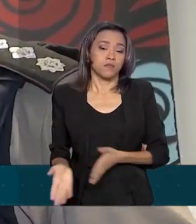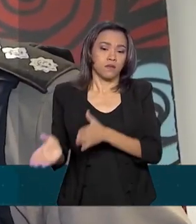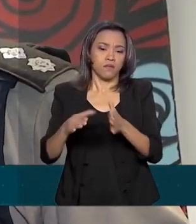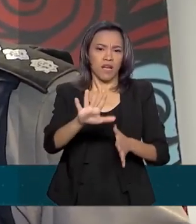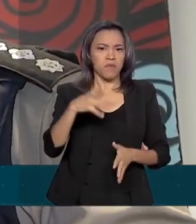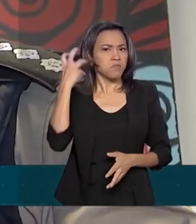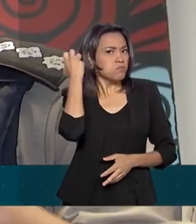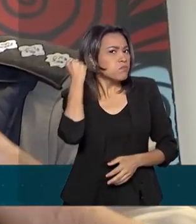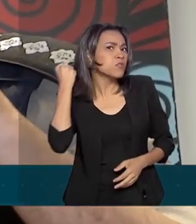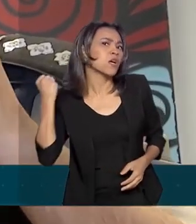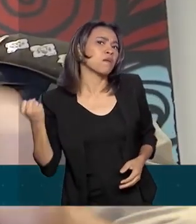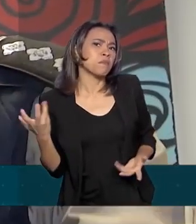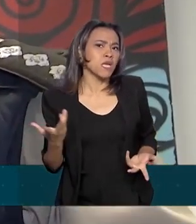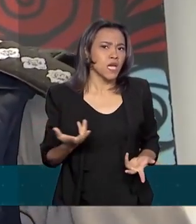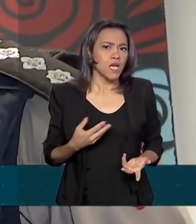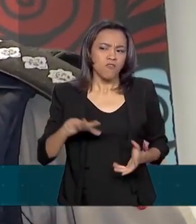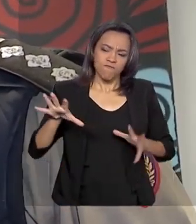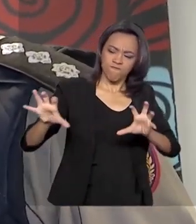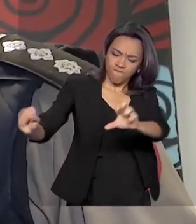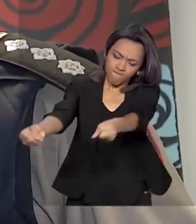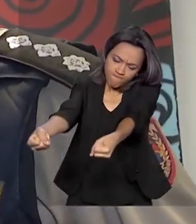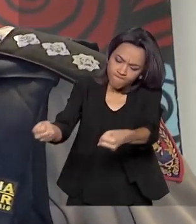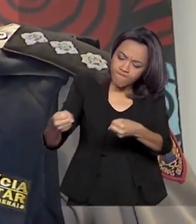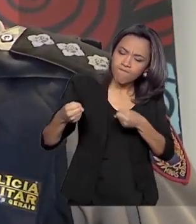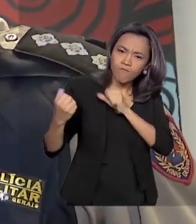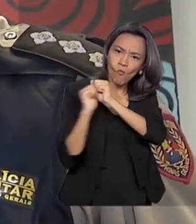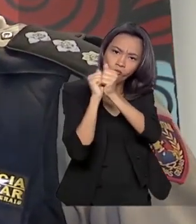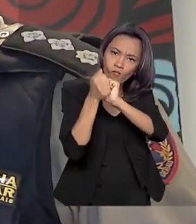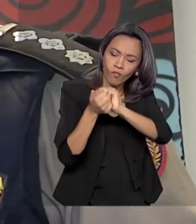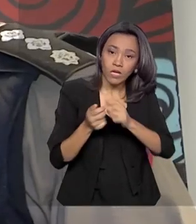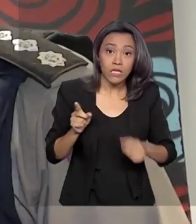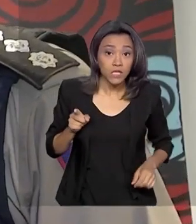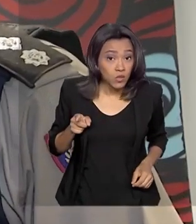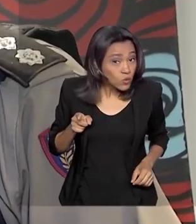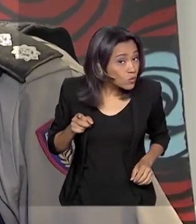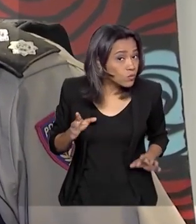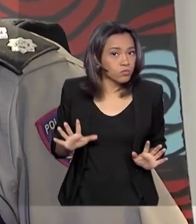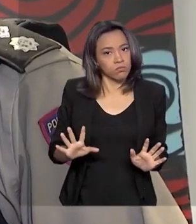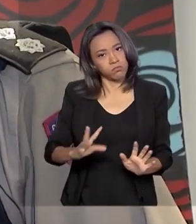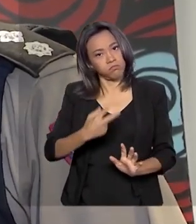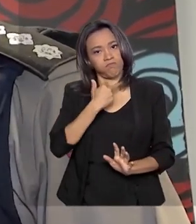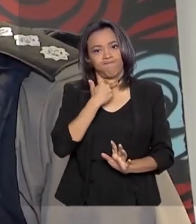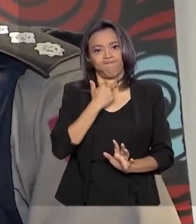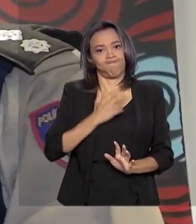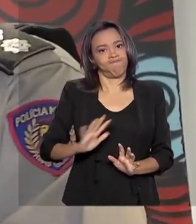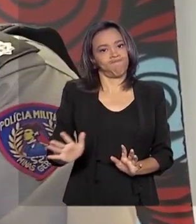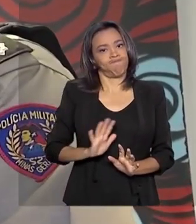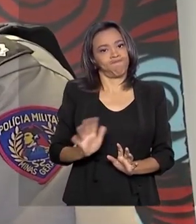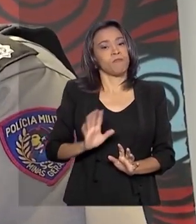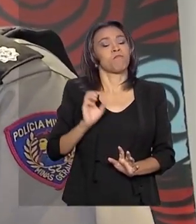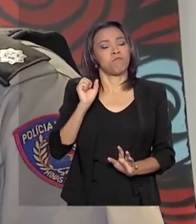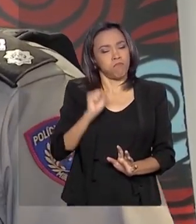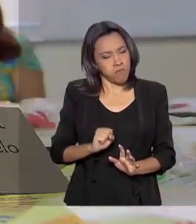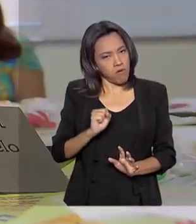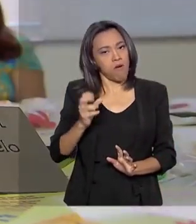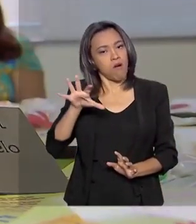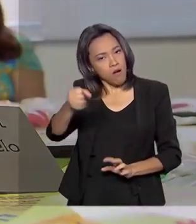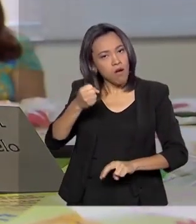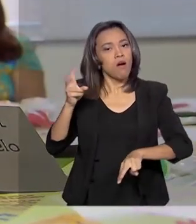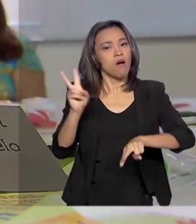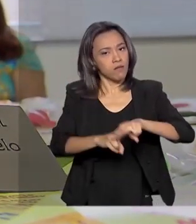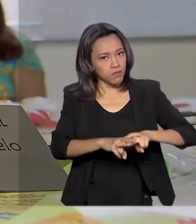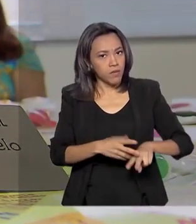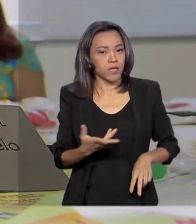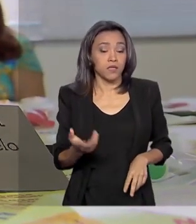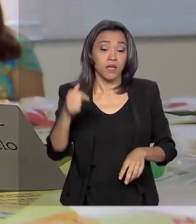puxar cabelo, de dar um beijo forçado. Tudo isso é considerado importunação e ela pode ser presa por conta disso. No